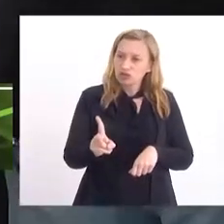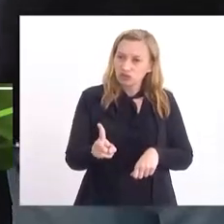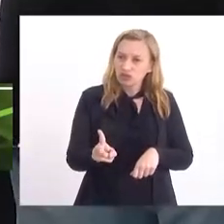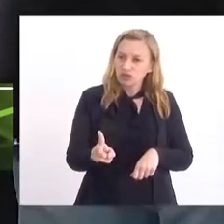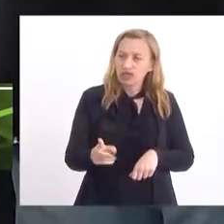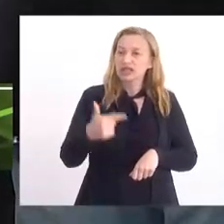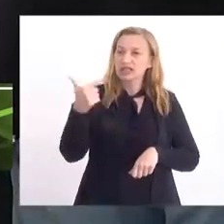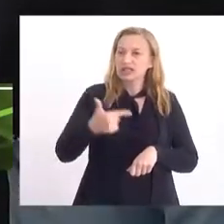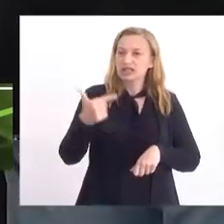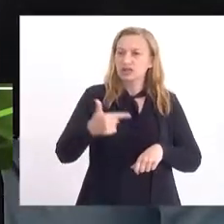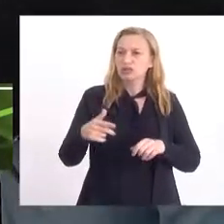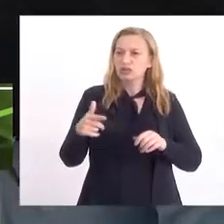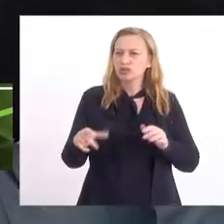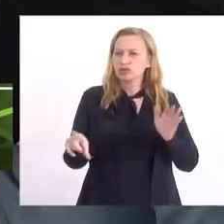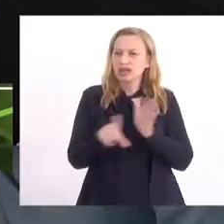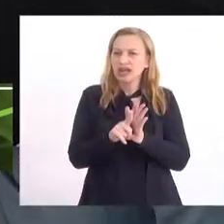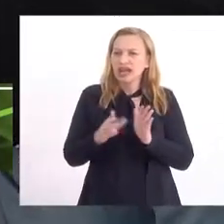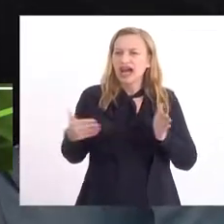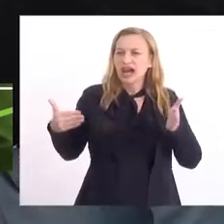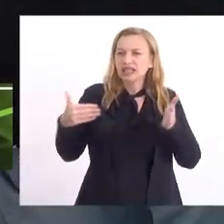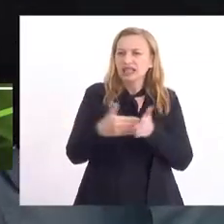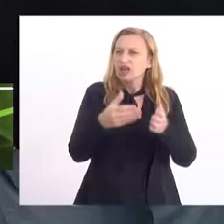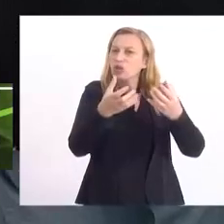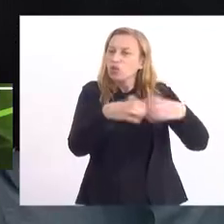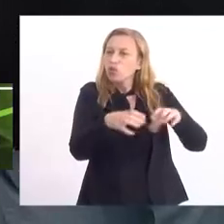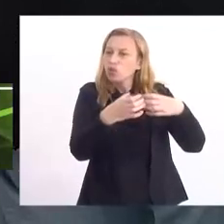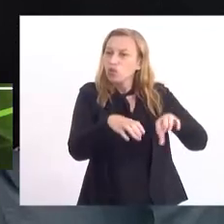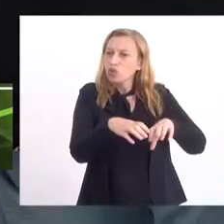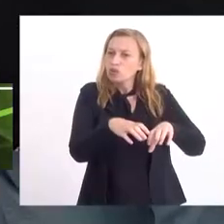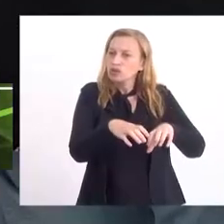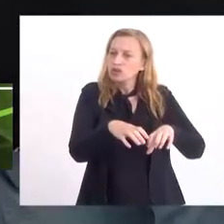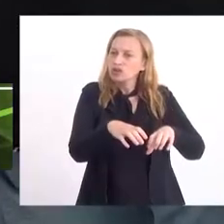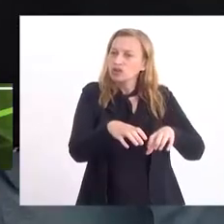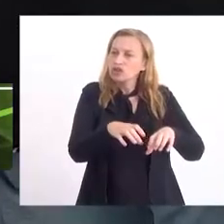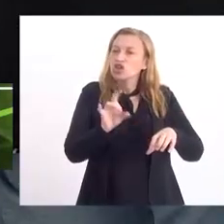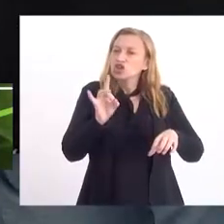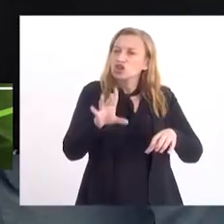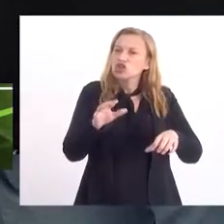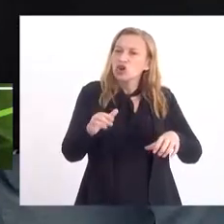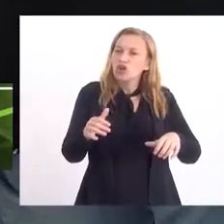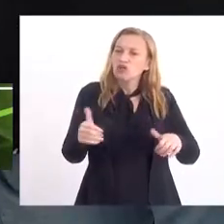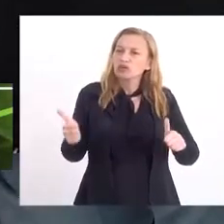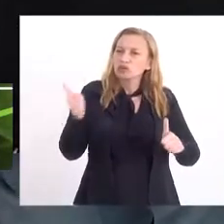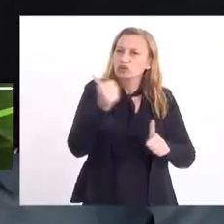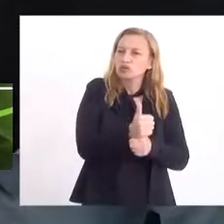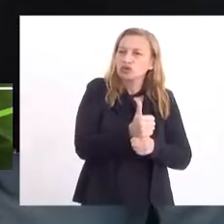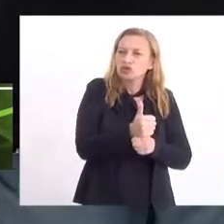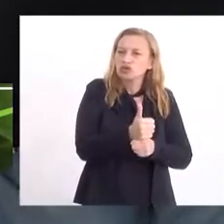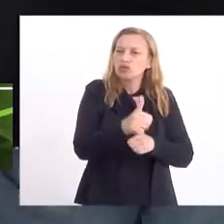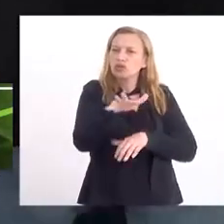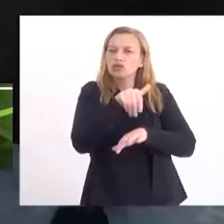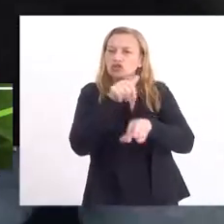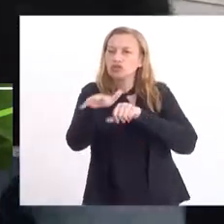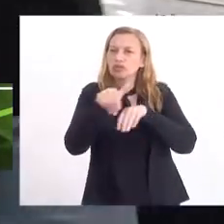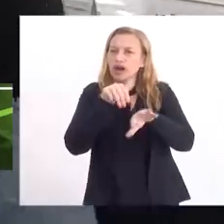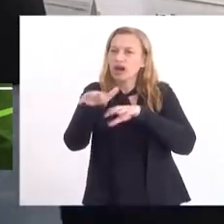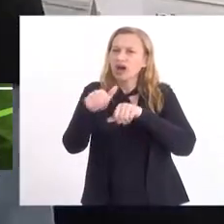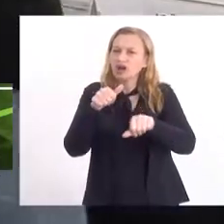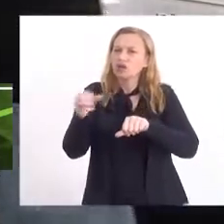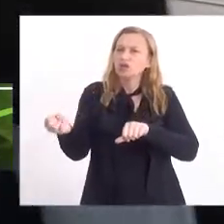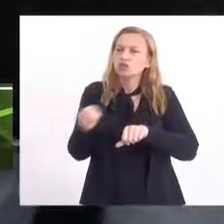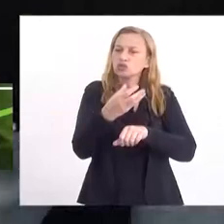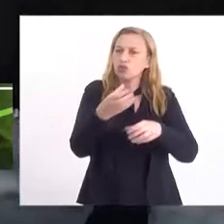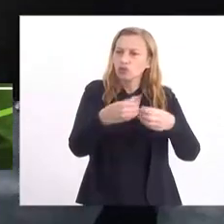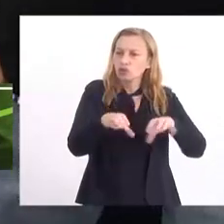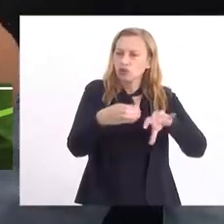segundo liminares, até o concurso público, e só vão sair à medida que forem sendo chamados aqueles